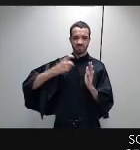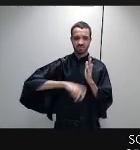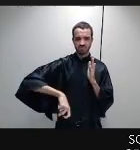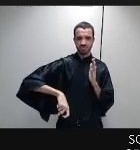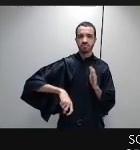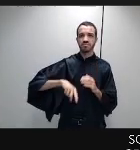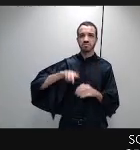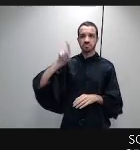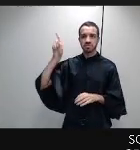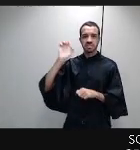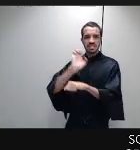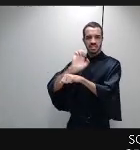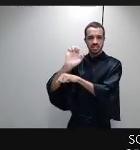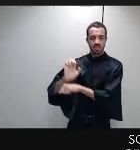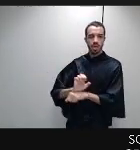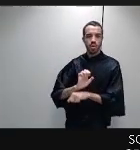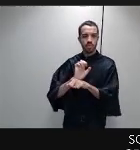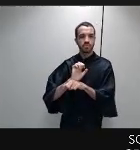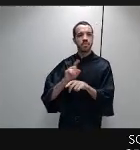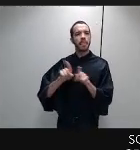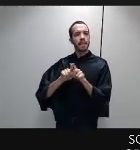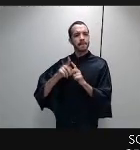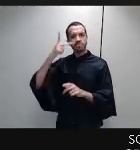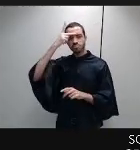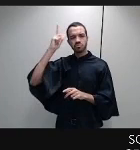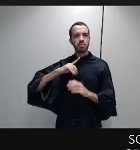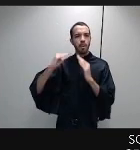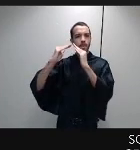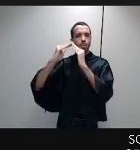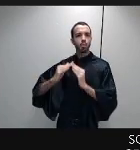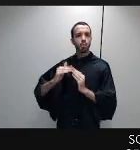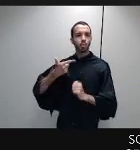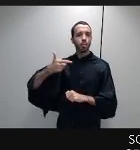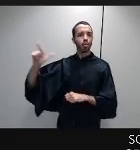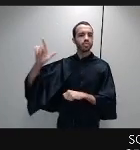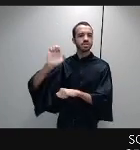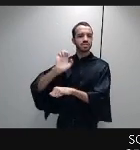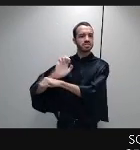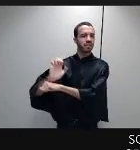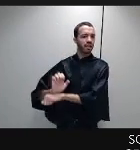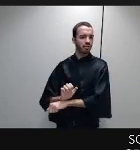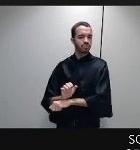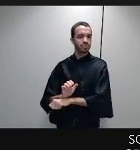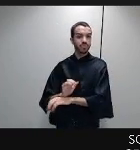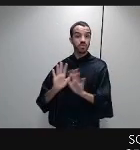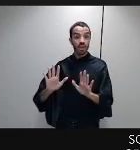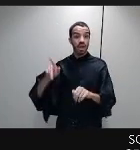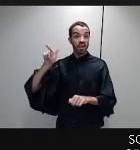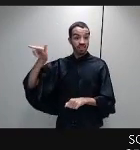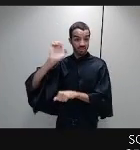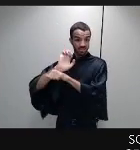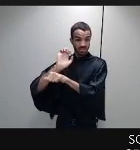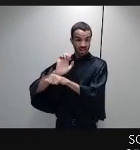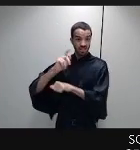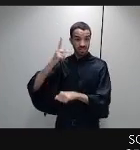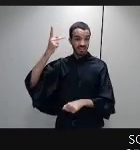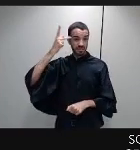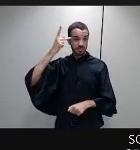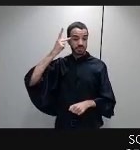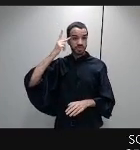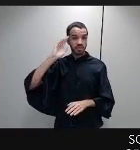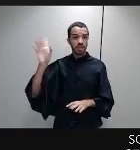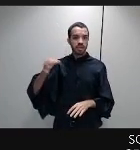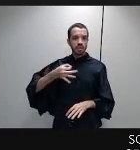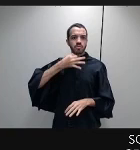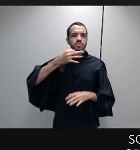tem domicílio em outro estado não é só que depois eu estava em São Paulo observa que é aquele combustível